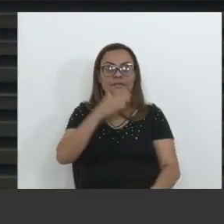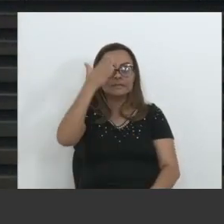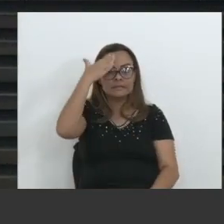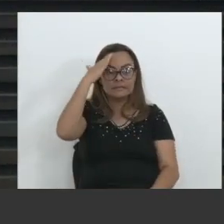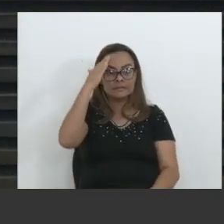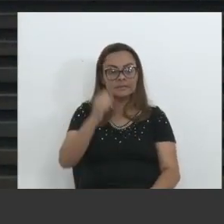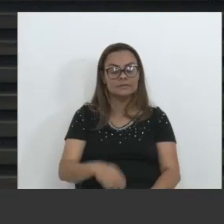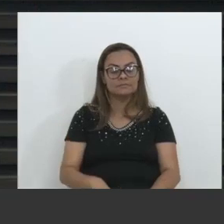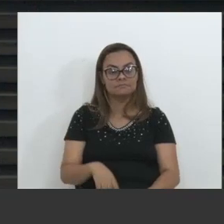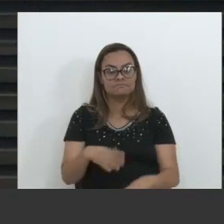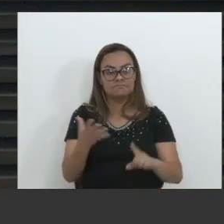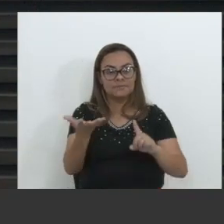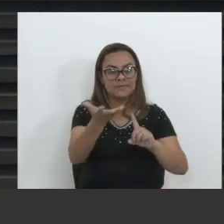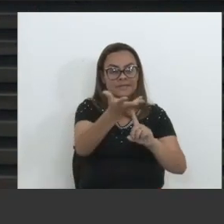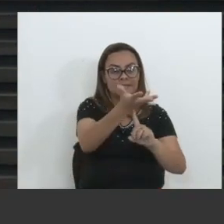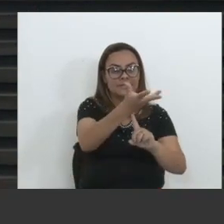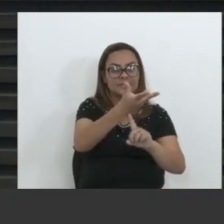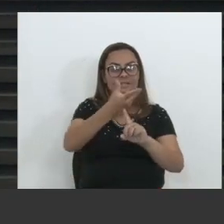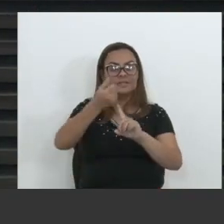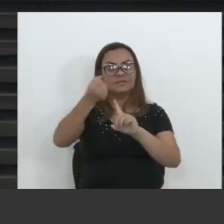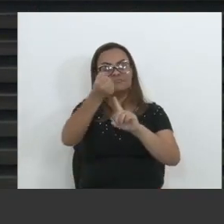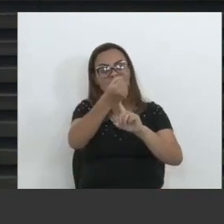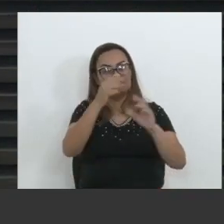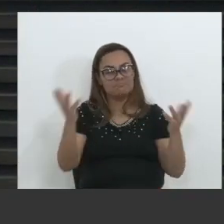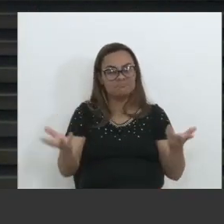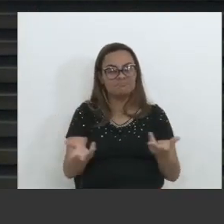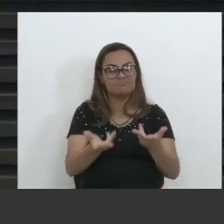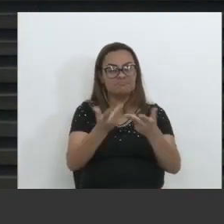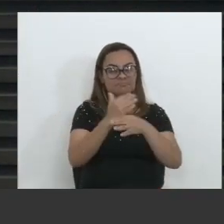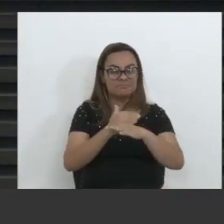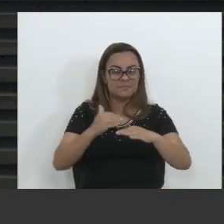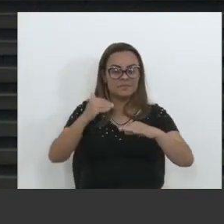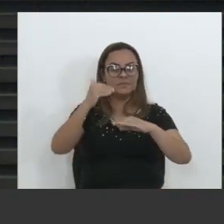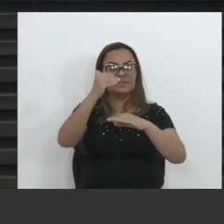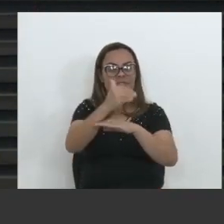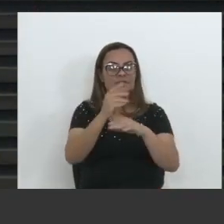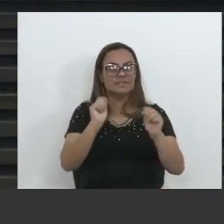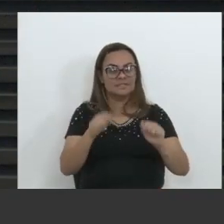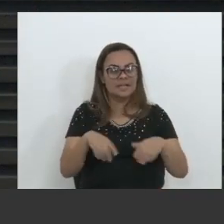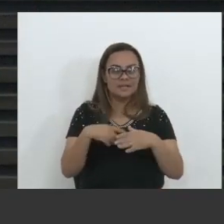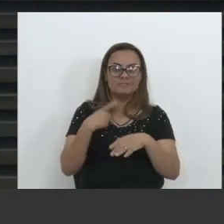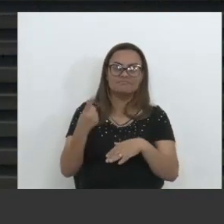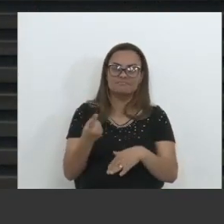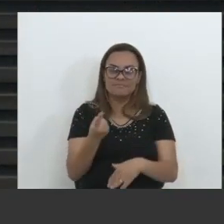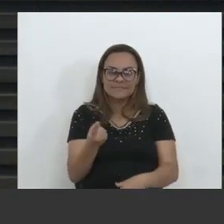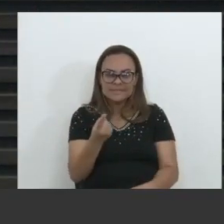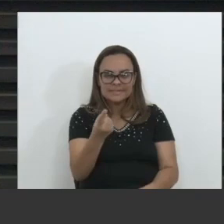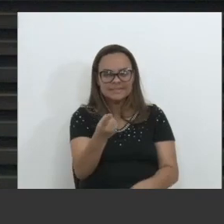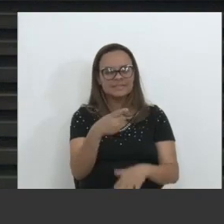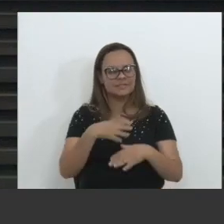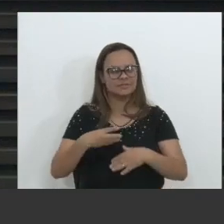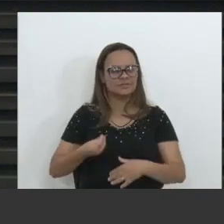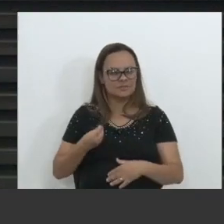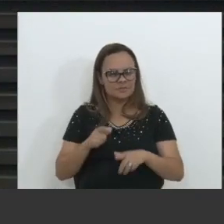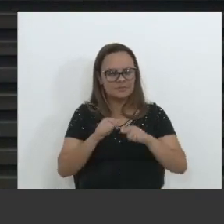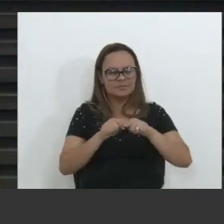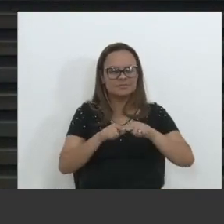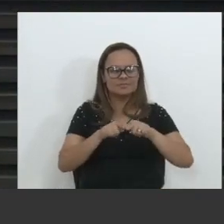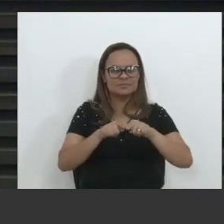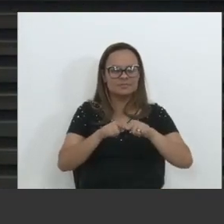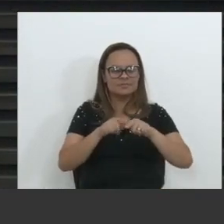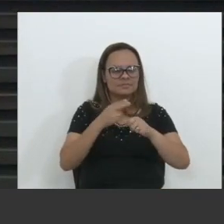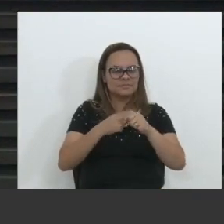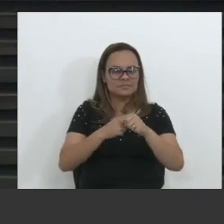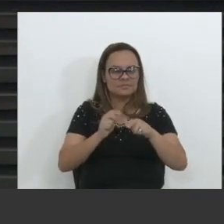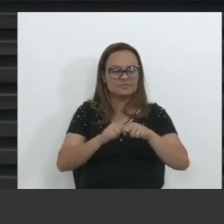arte eh deveria prevalecer dos meninos e eles deveriam ser eternizados sim na nossa cidade de Guarulhos